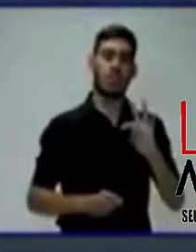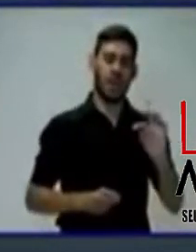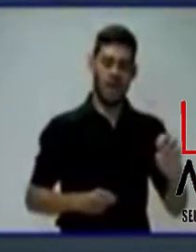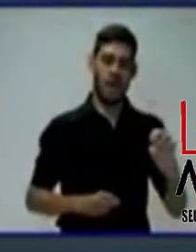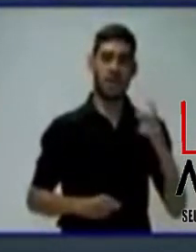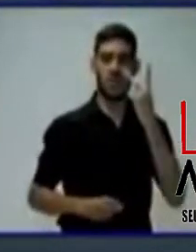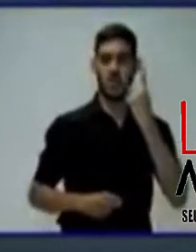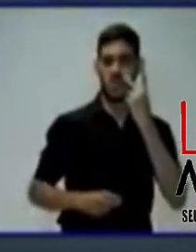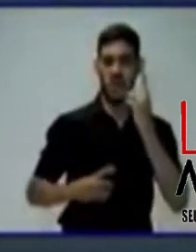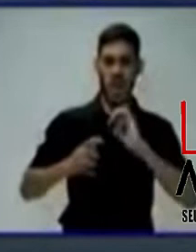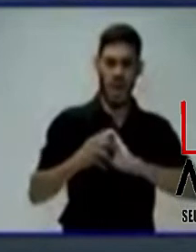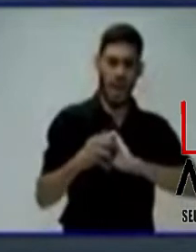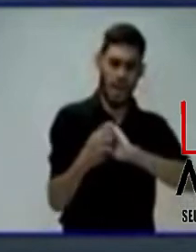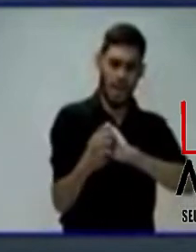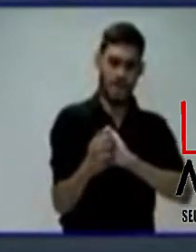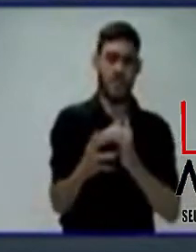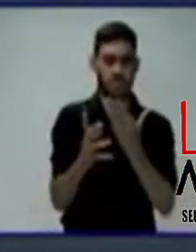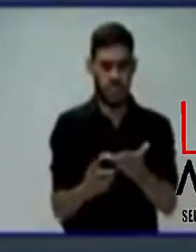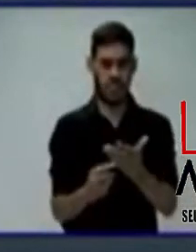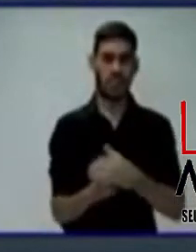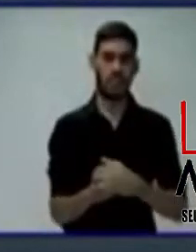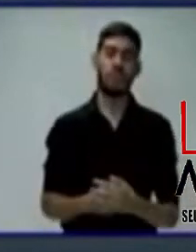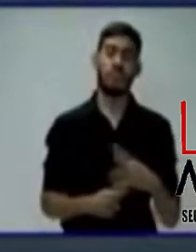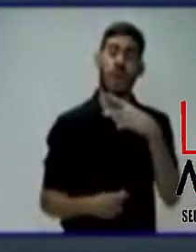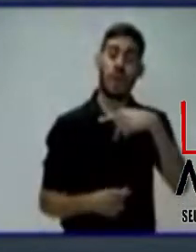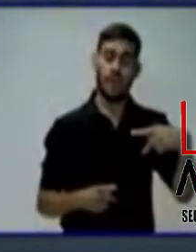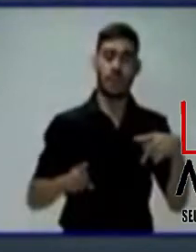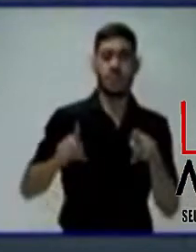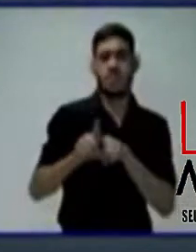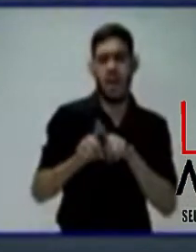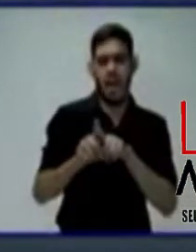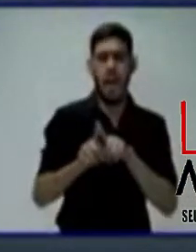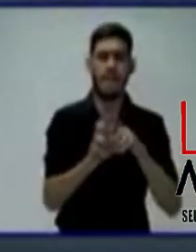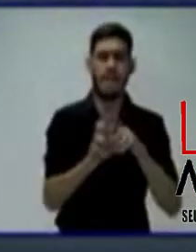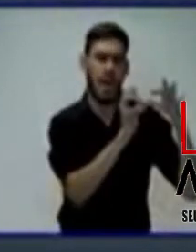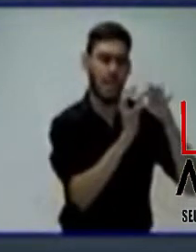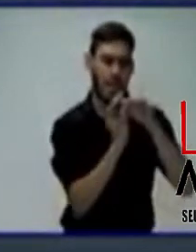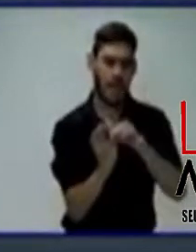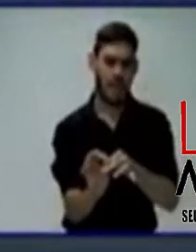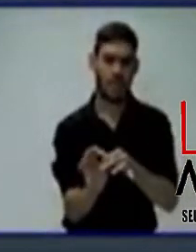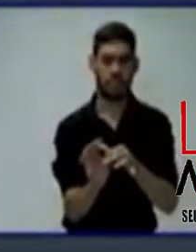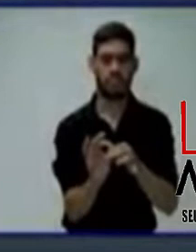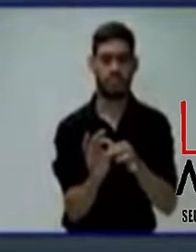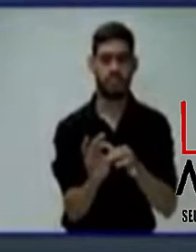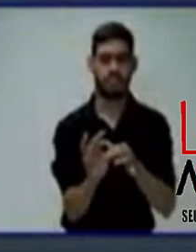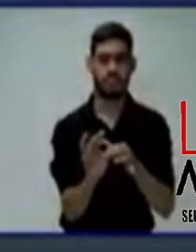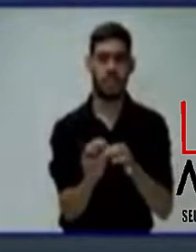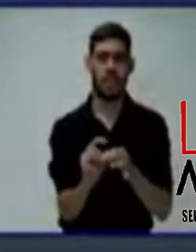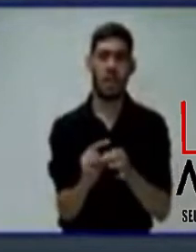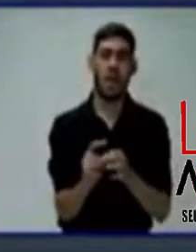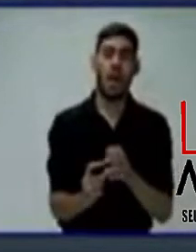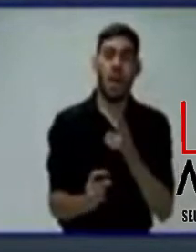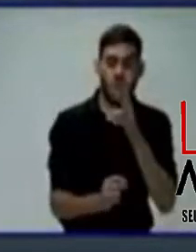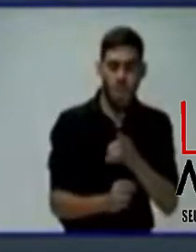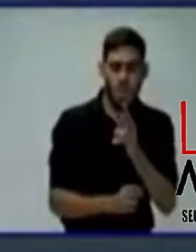Ceará. Uma saudação a Vossa Excelência. Presidente, também por coerência, apenas para notar que nesse mesmo